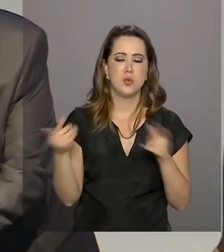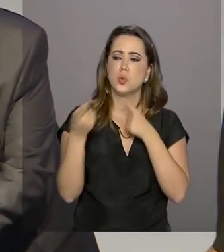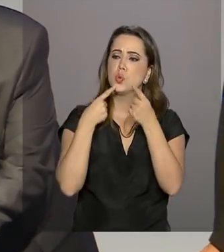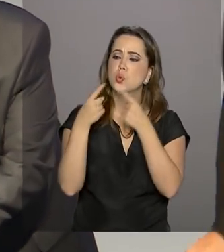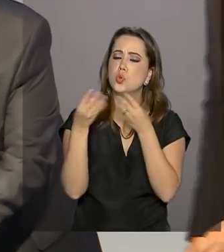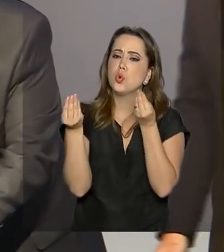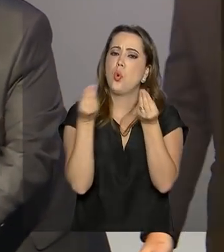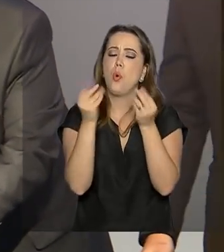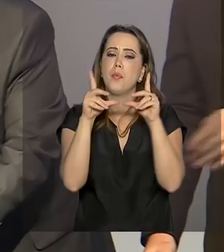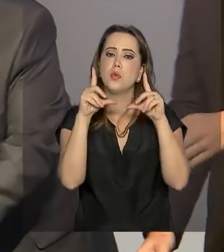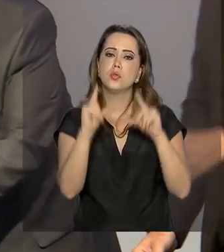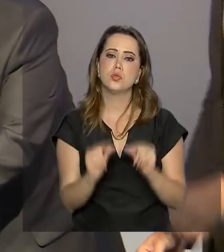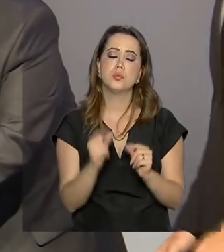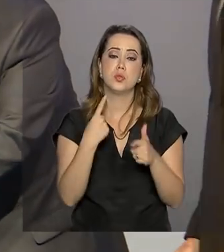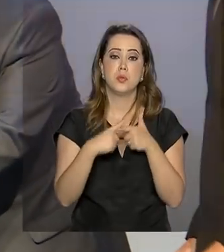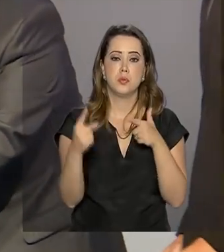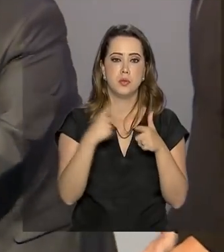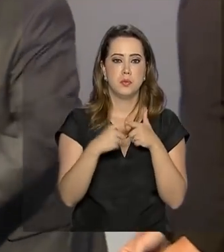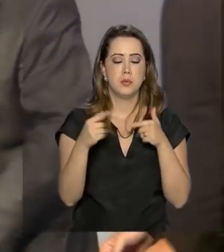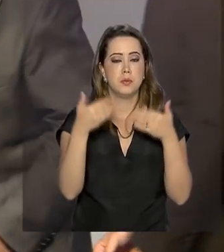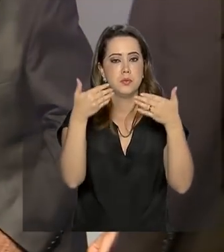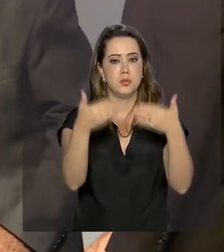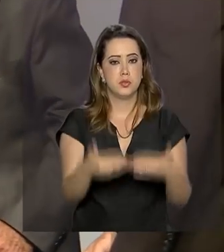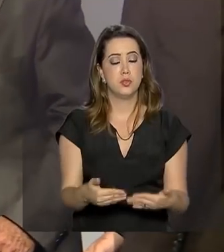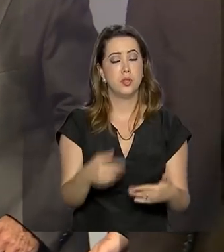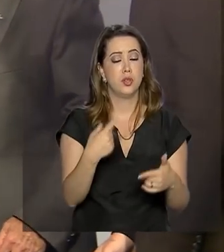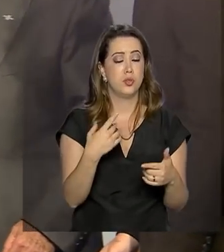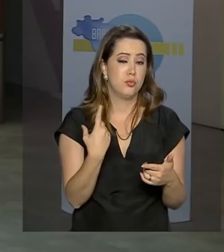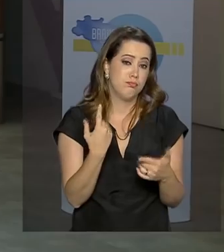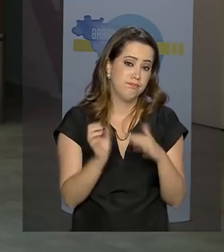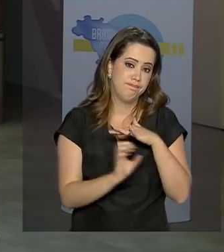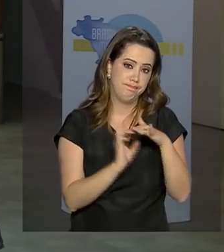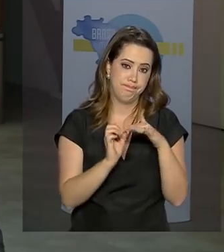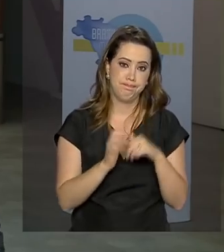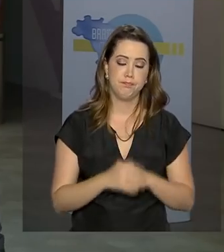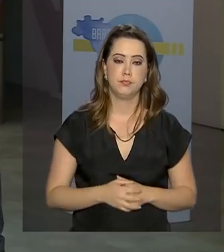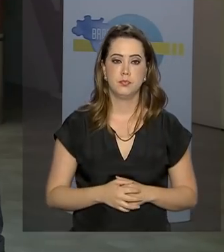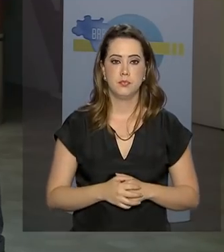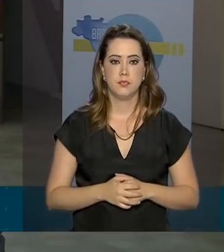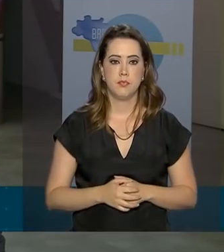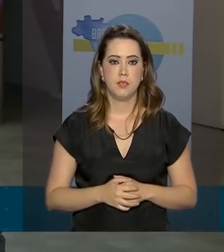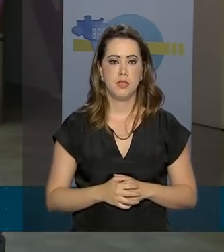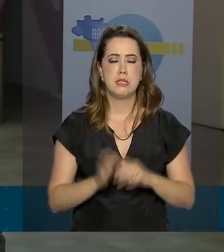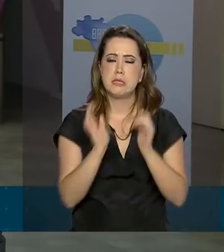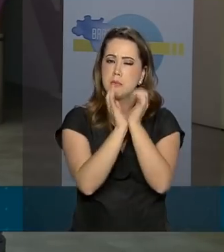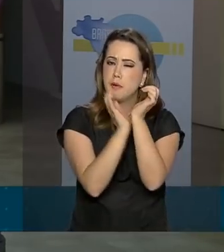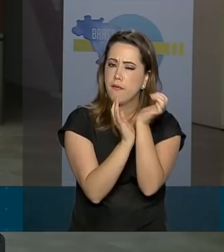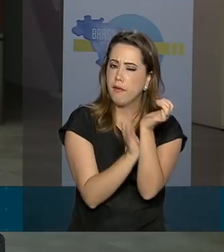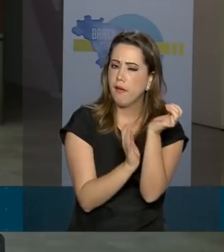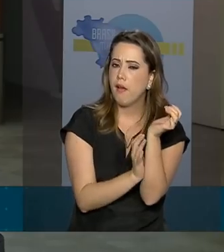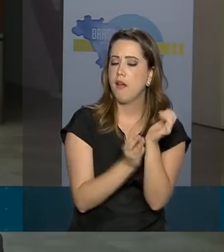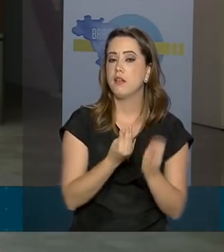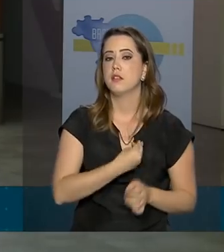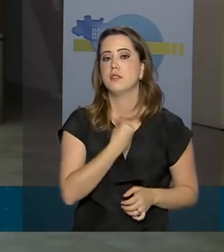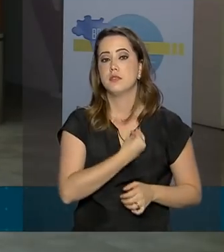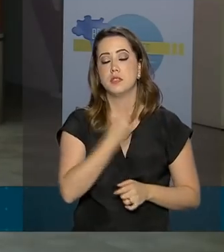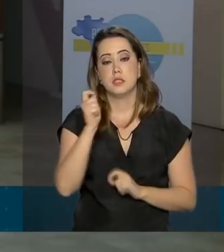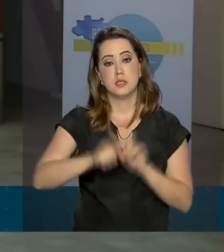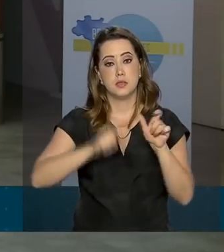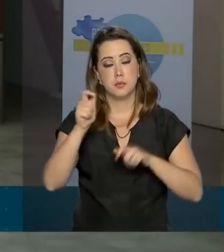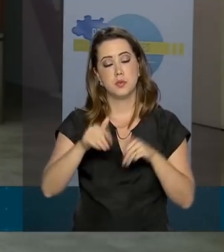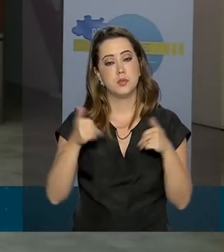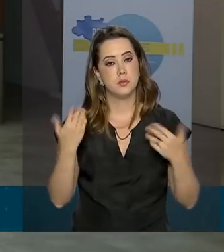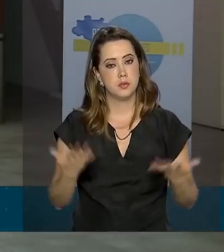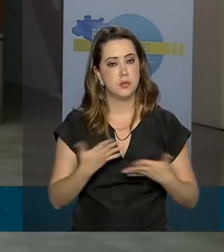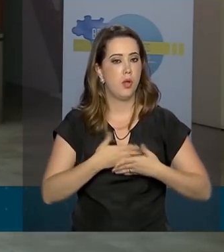modos de reduzir os entraves enfrentados pelas empresas. Desburocratizar e simplificar a vida do empreendedor e